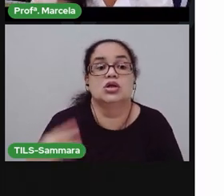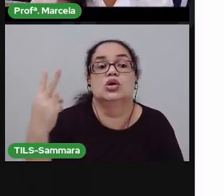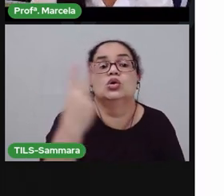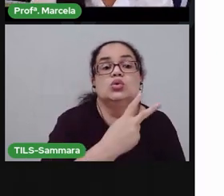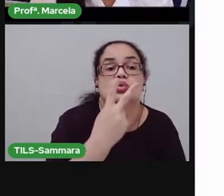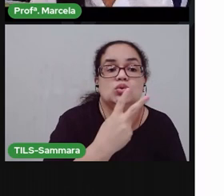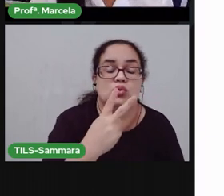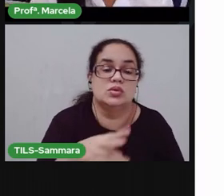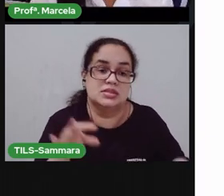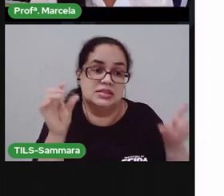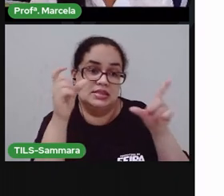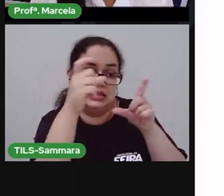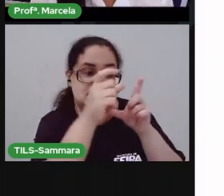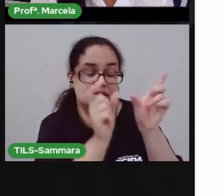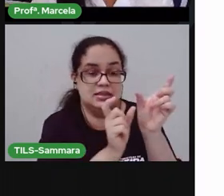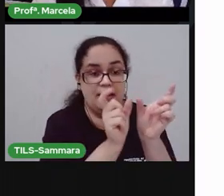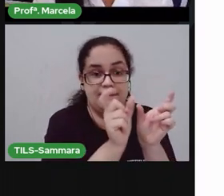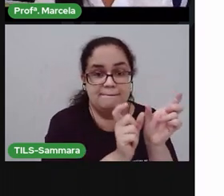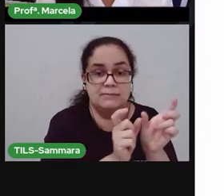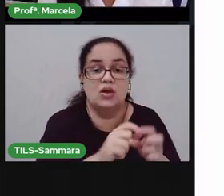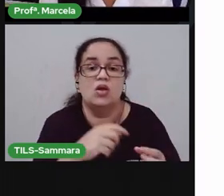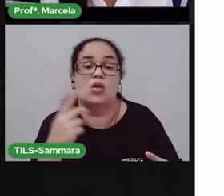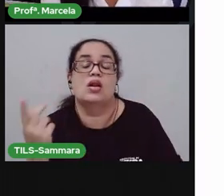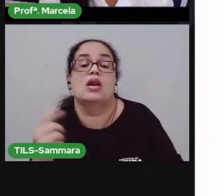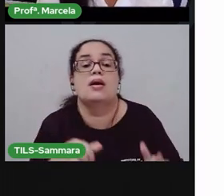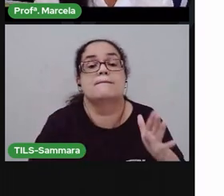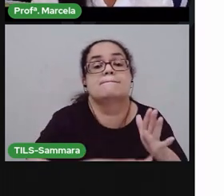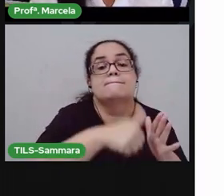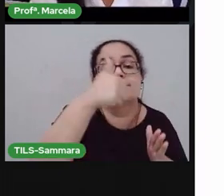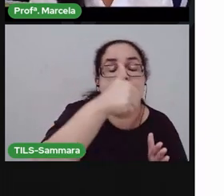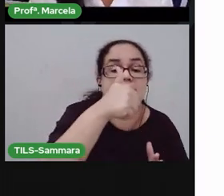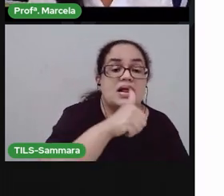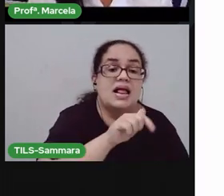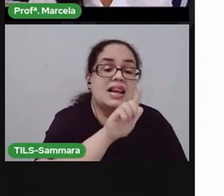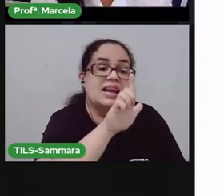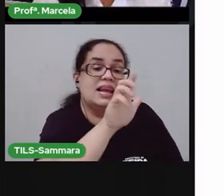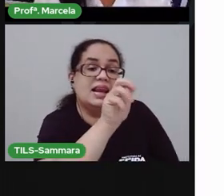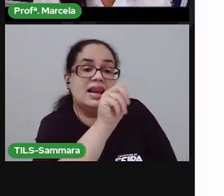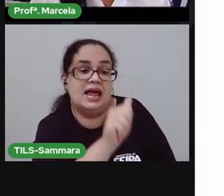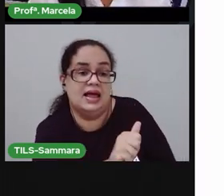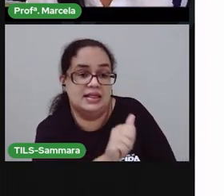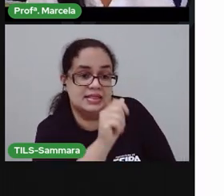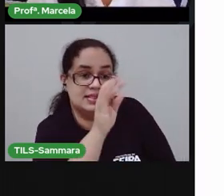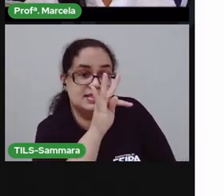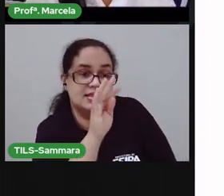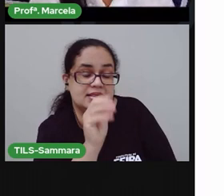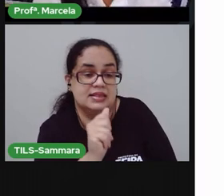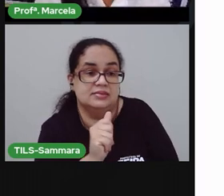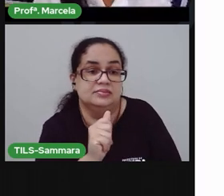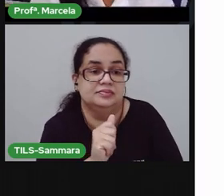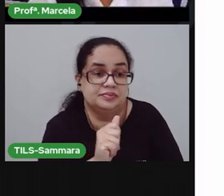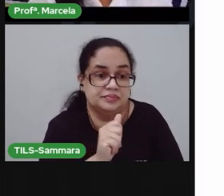Duas sílabas. Qual é o primeiro som de lata?